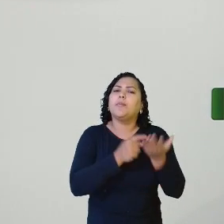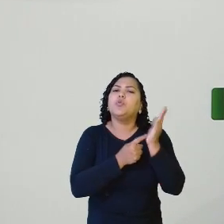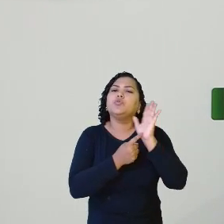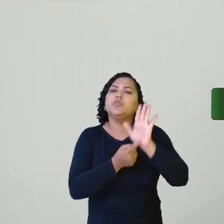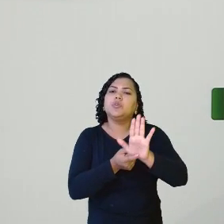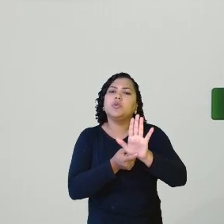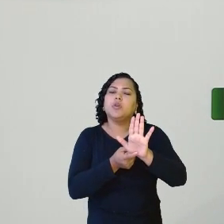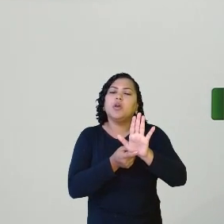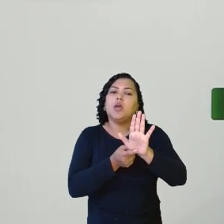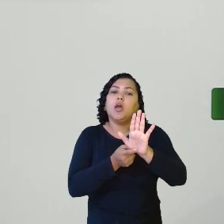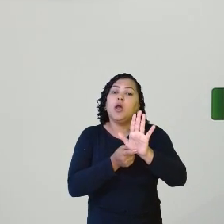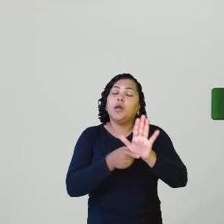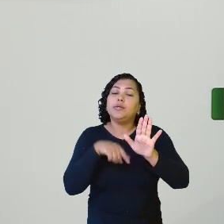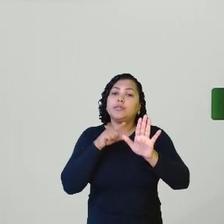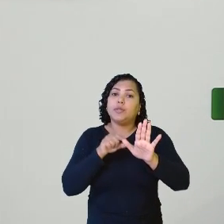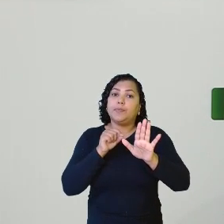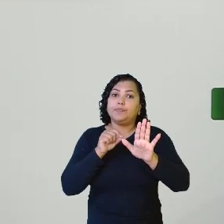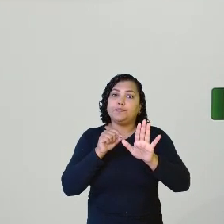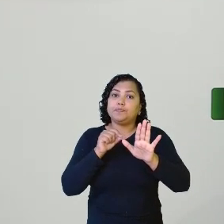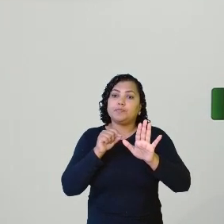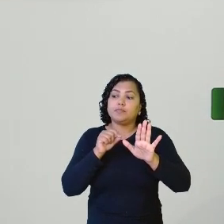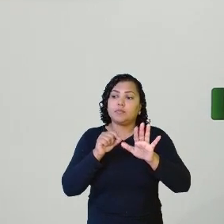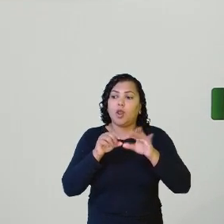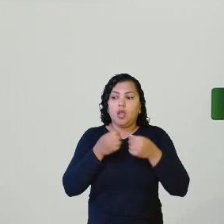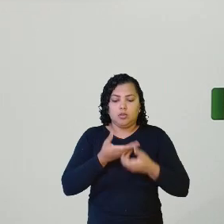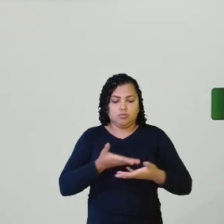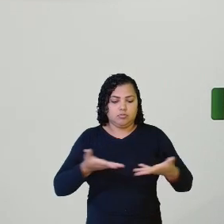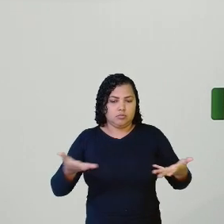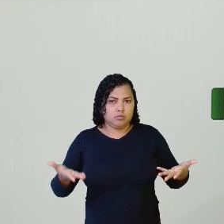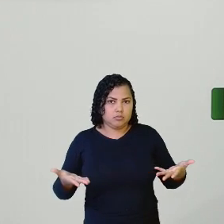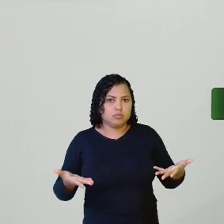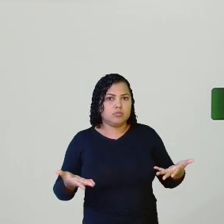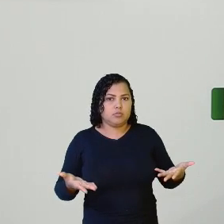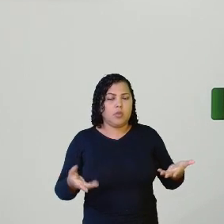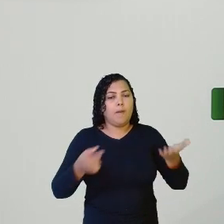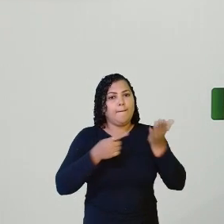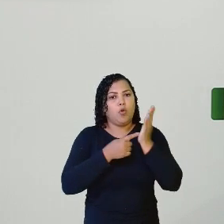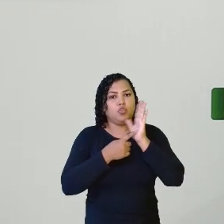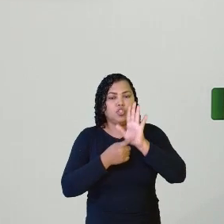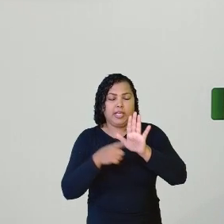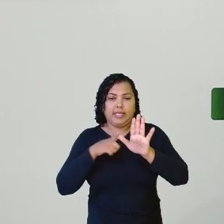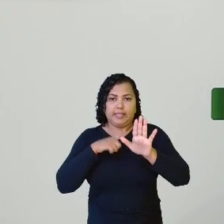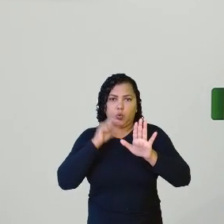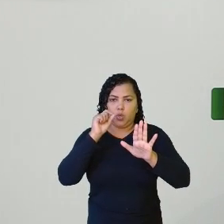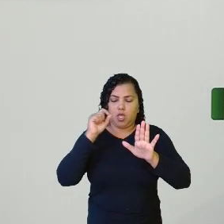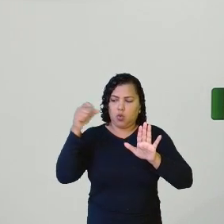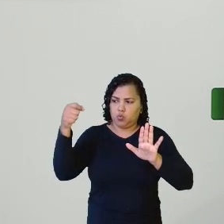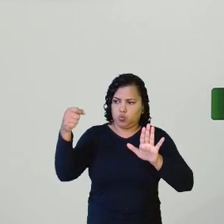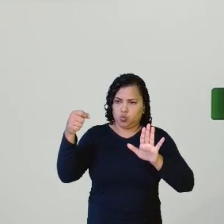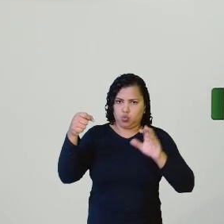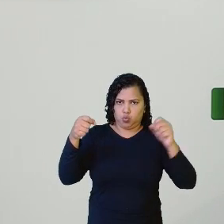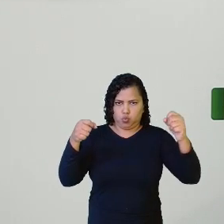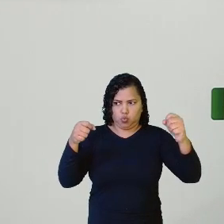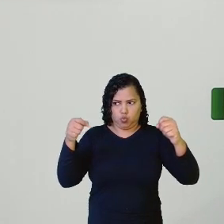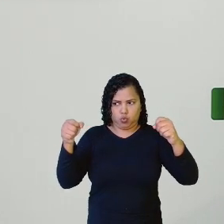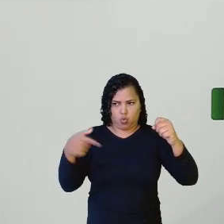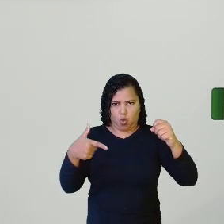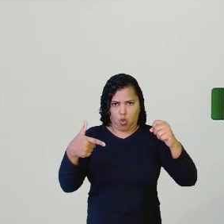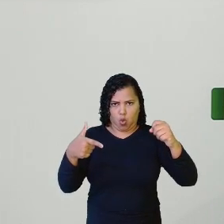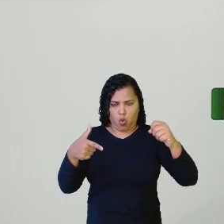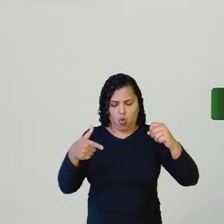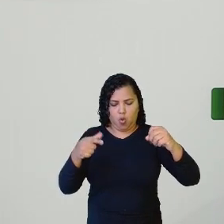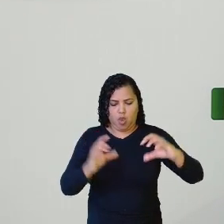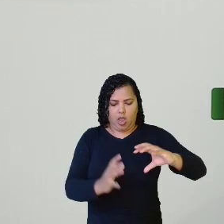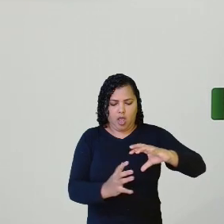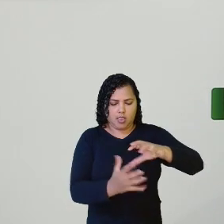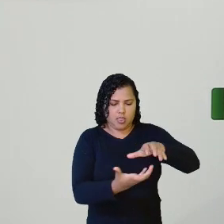Eu mostrei o protótipo do sistema solar formado pelo Sol, pelo planeta, pelos planetas que estão